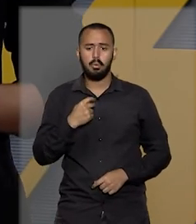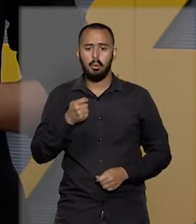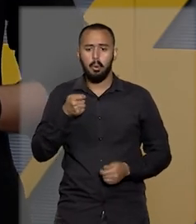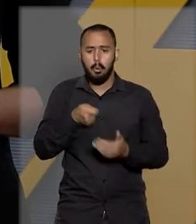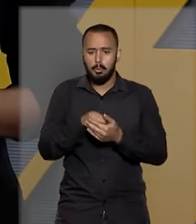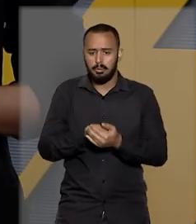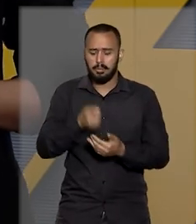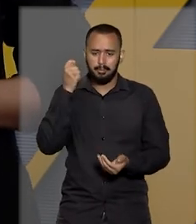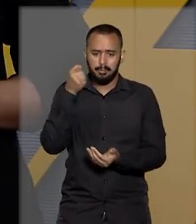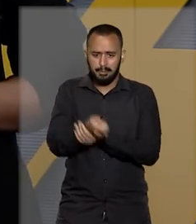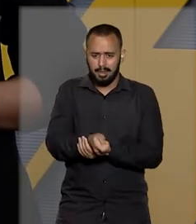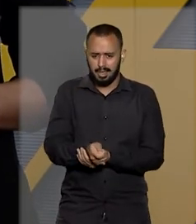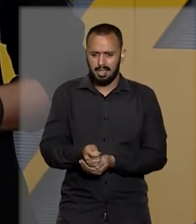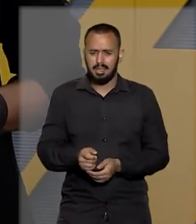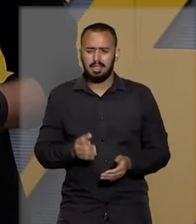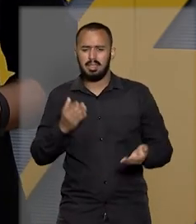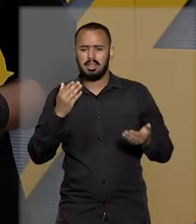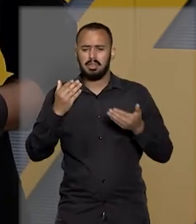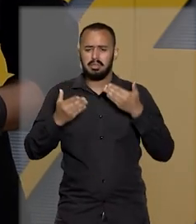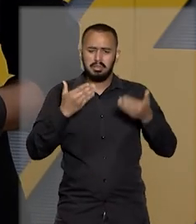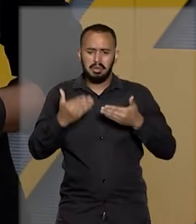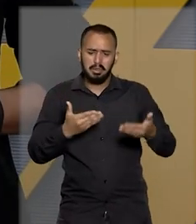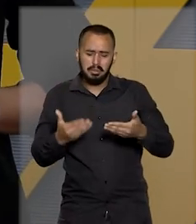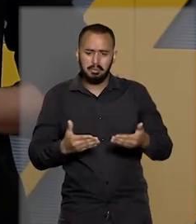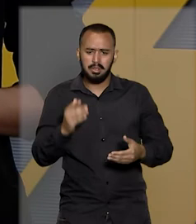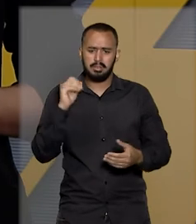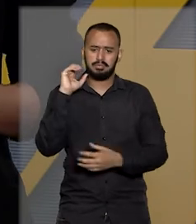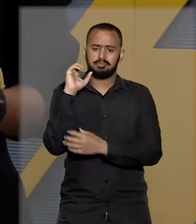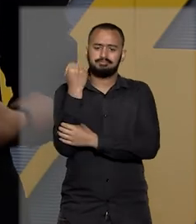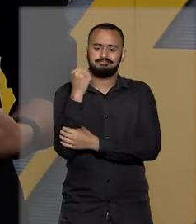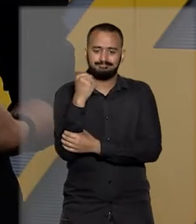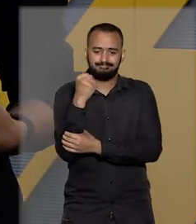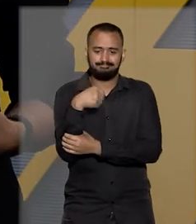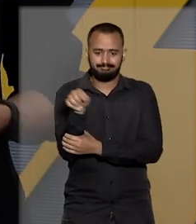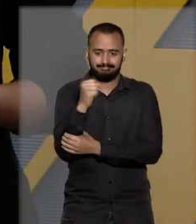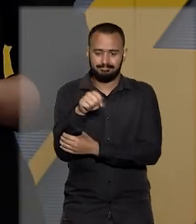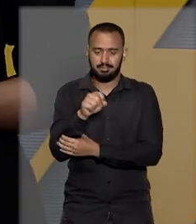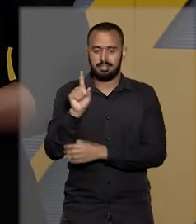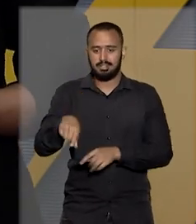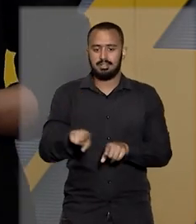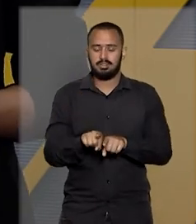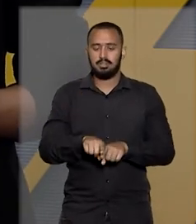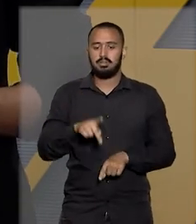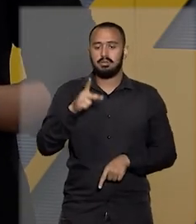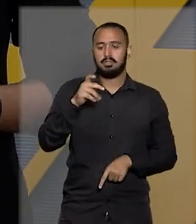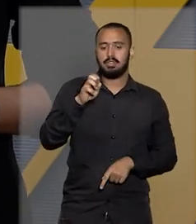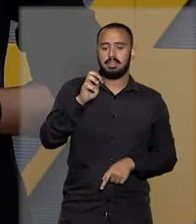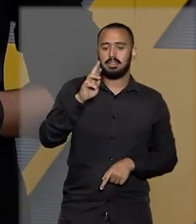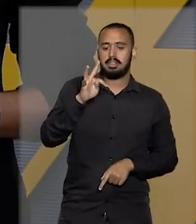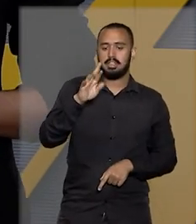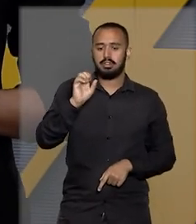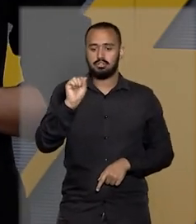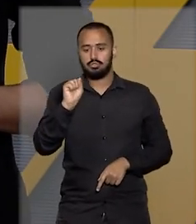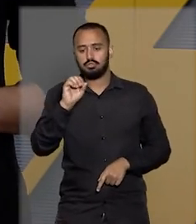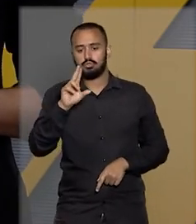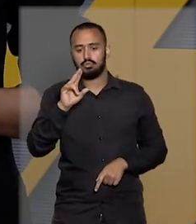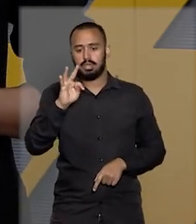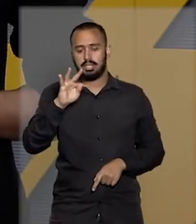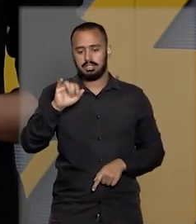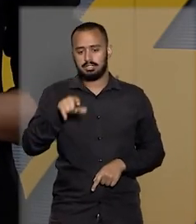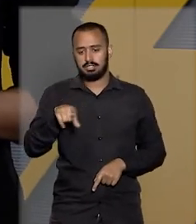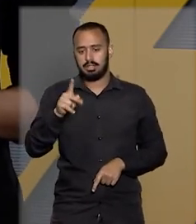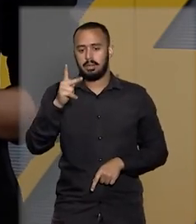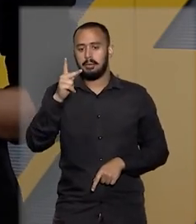cobrir tratamentos fisioterápicos realizados pelos métodos TeraSuite e PediaSuite, que não estão na lista